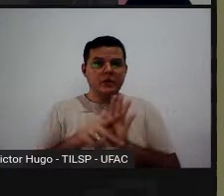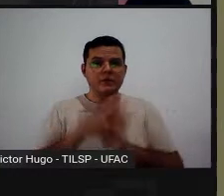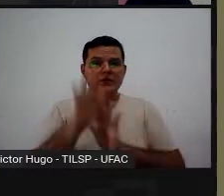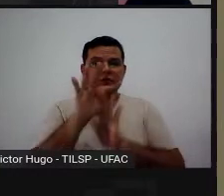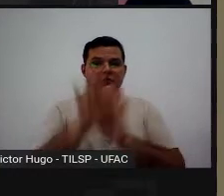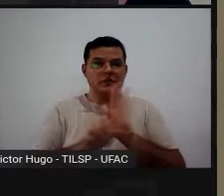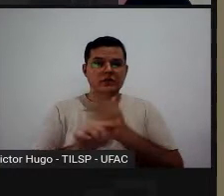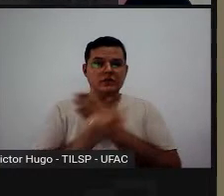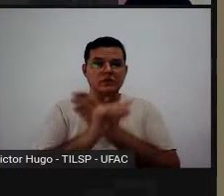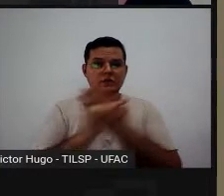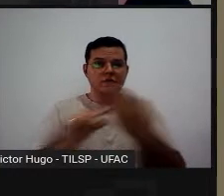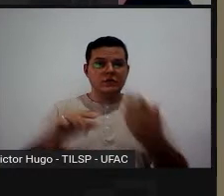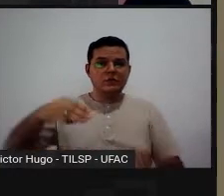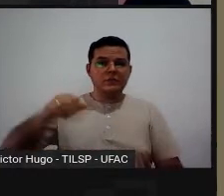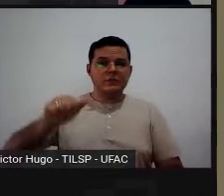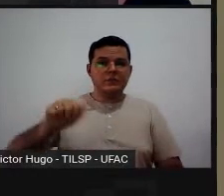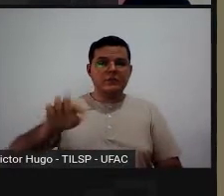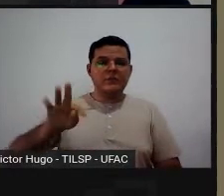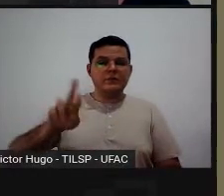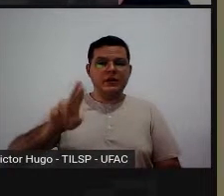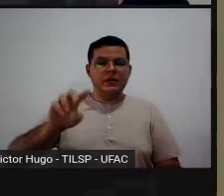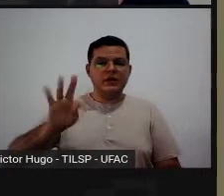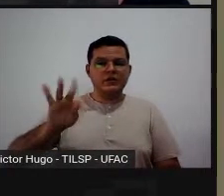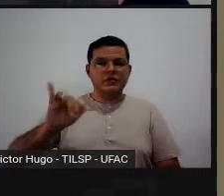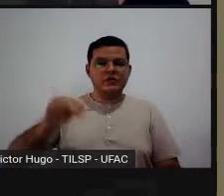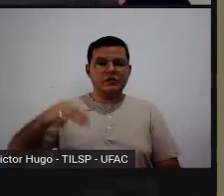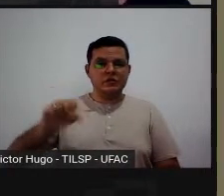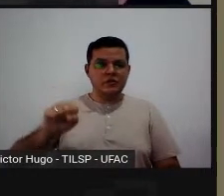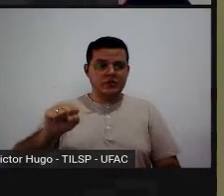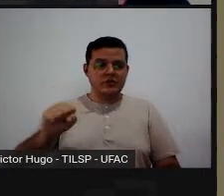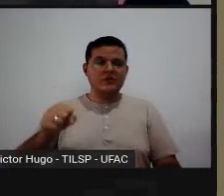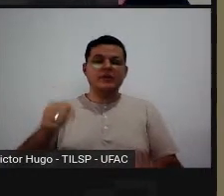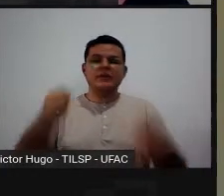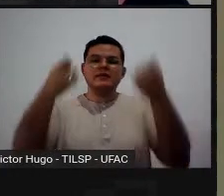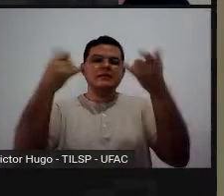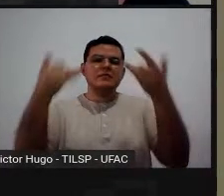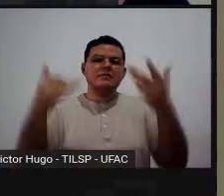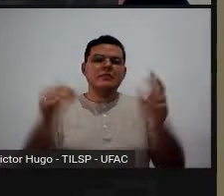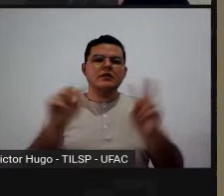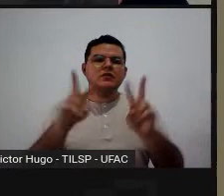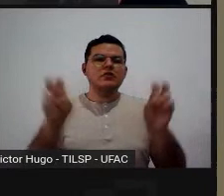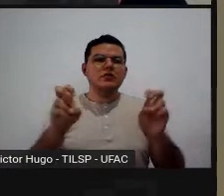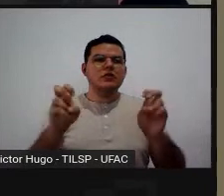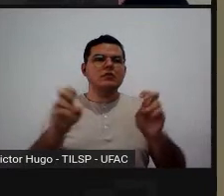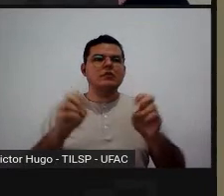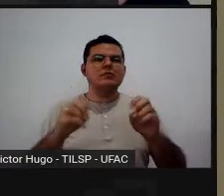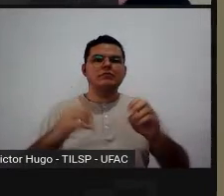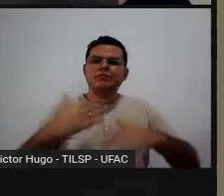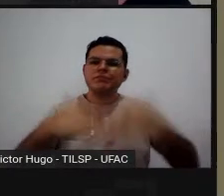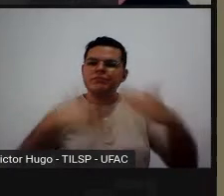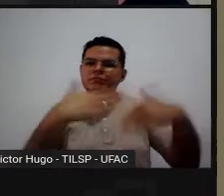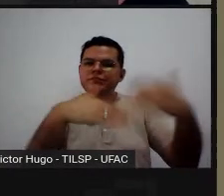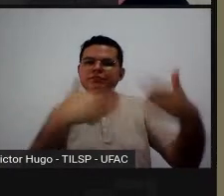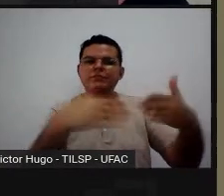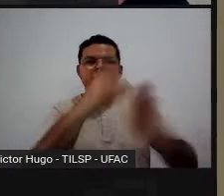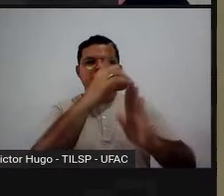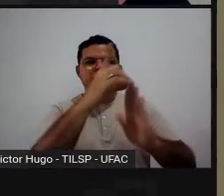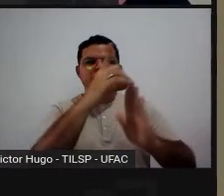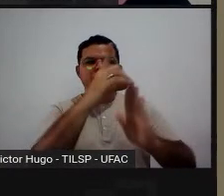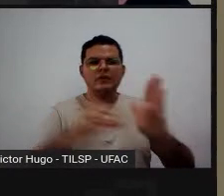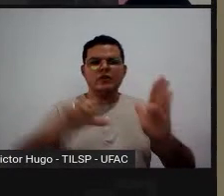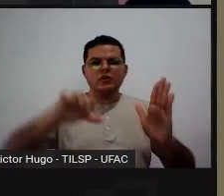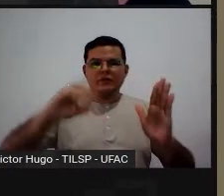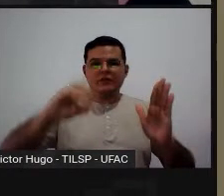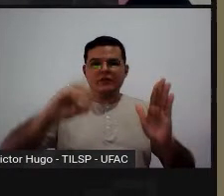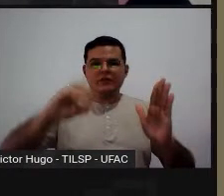que fala especificamente sobre o boom da década de 90 nos cursos de letras em nível de Brasil. Ao FAQ,